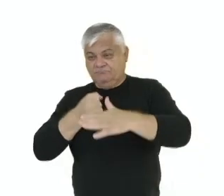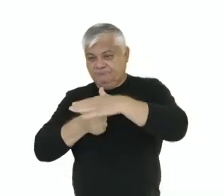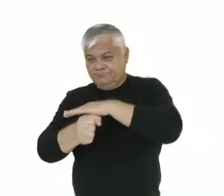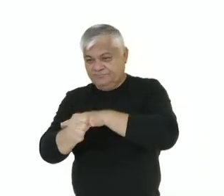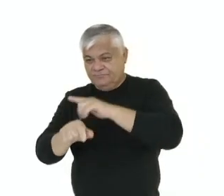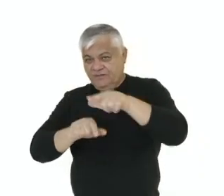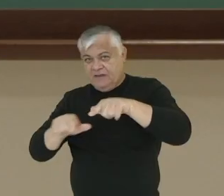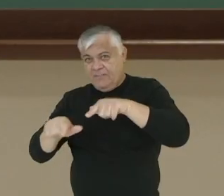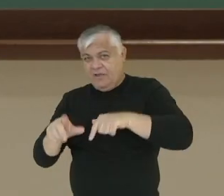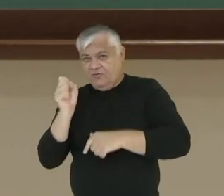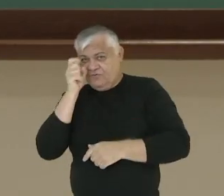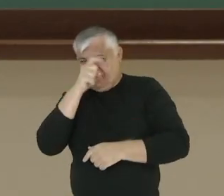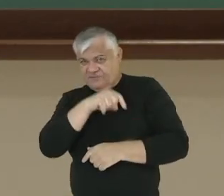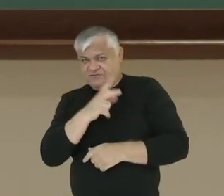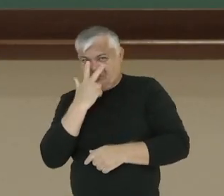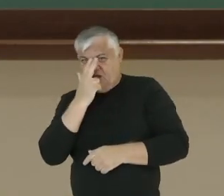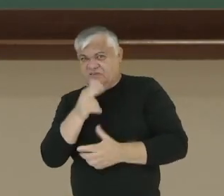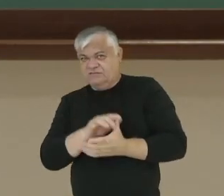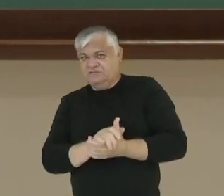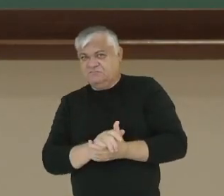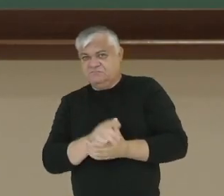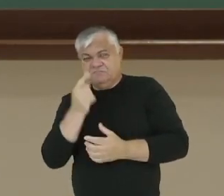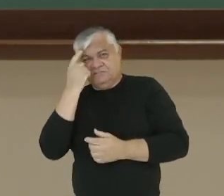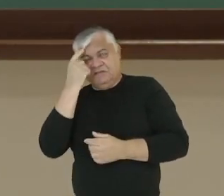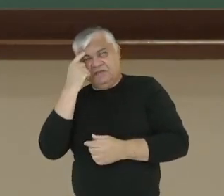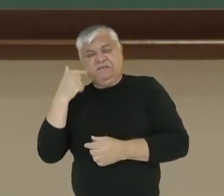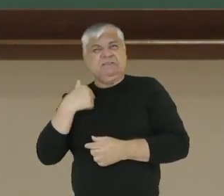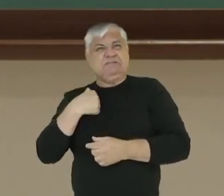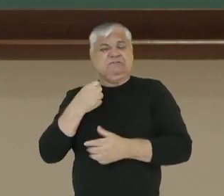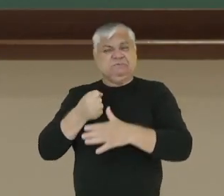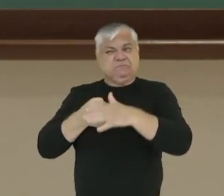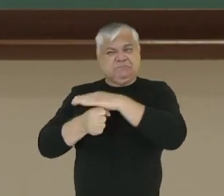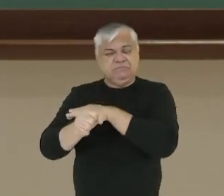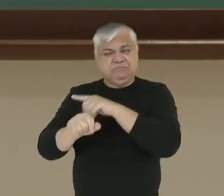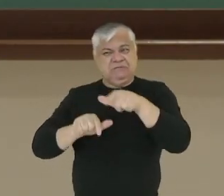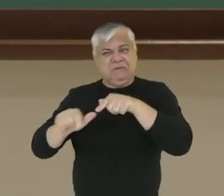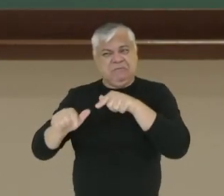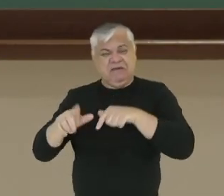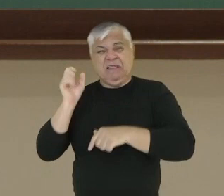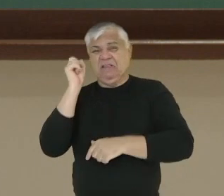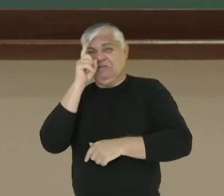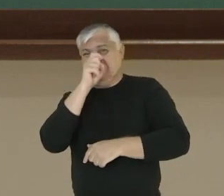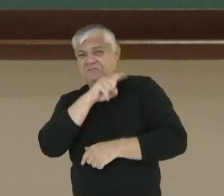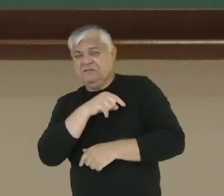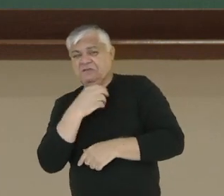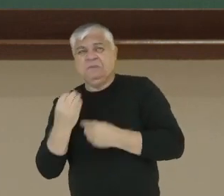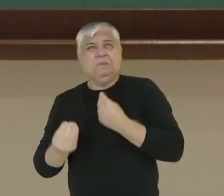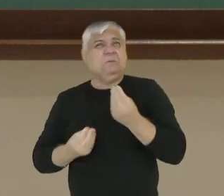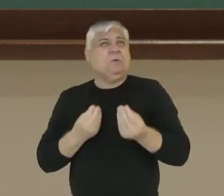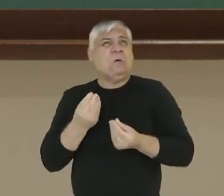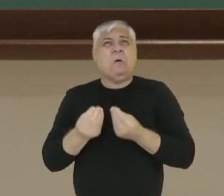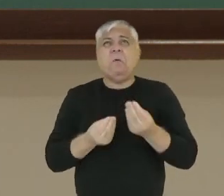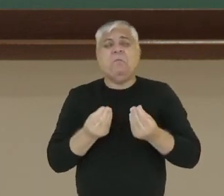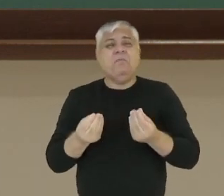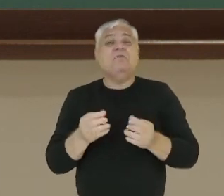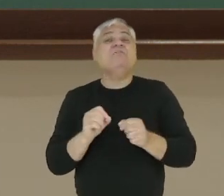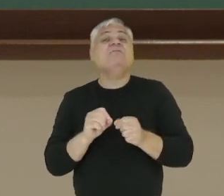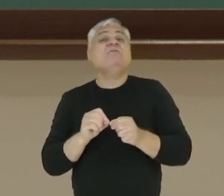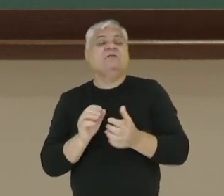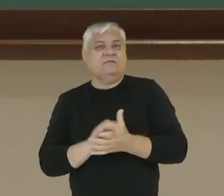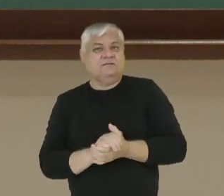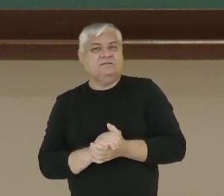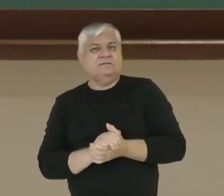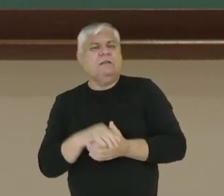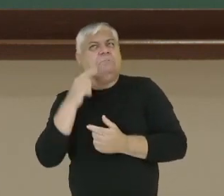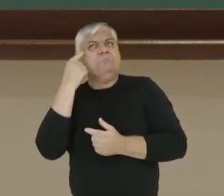algo muito difícil? Você já pensou? Será que é difícil começar a trabalhar? Como que você vai fazer isso? O que